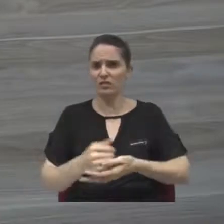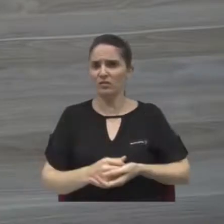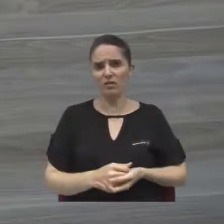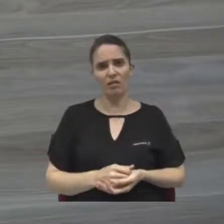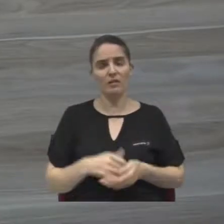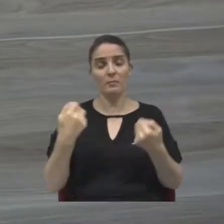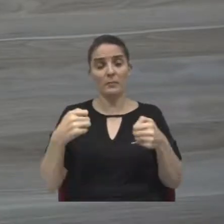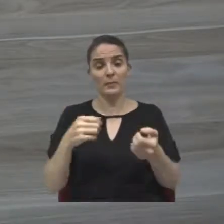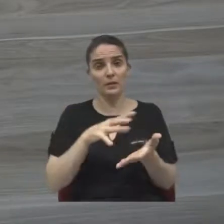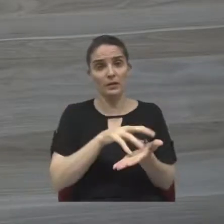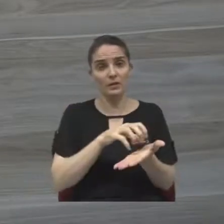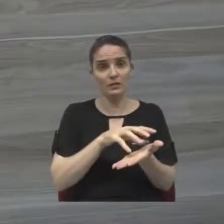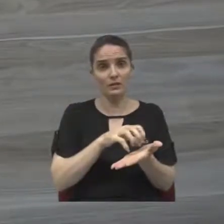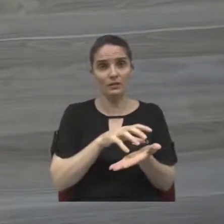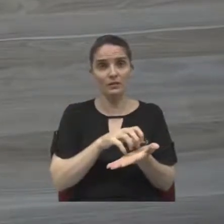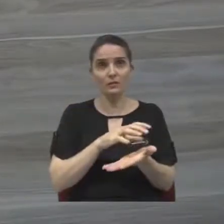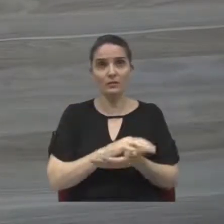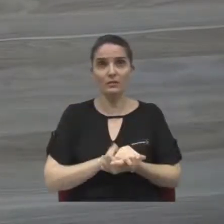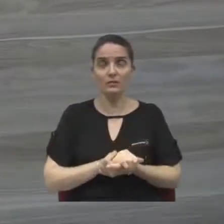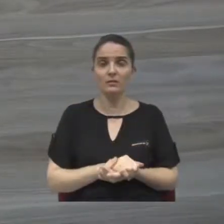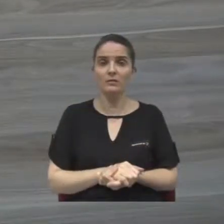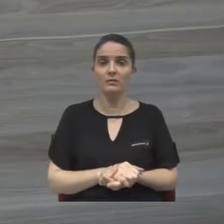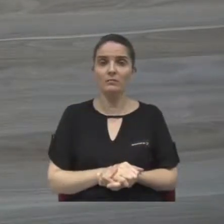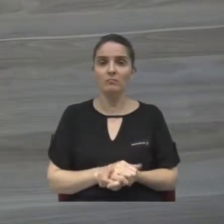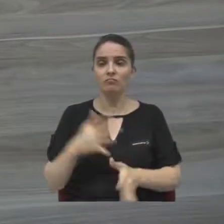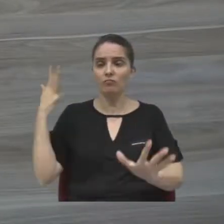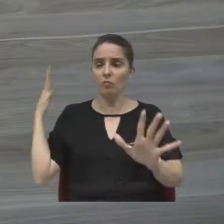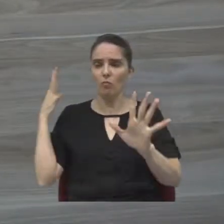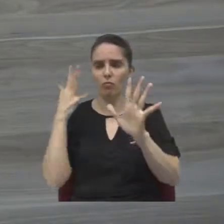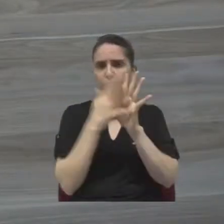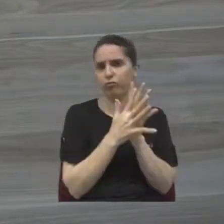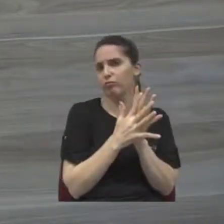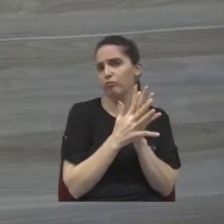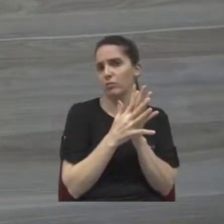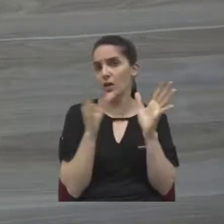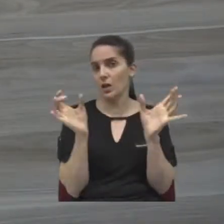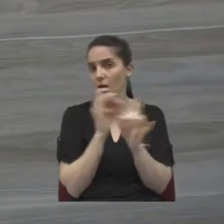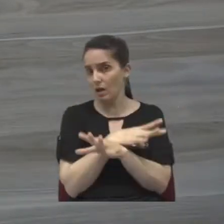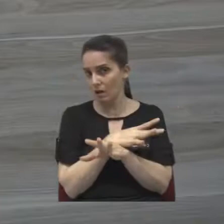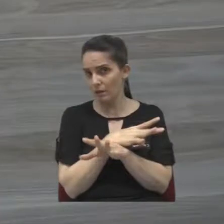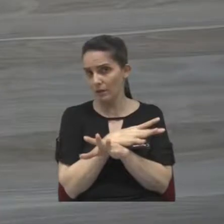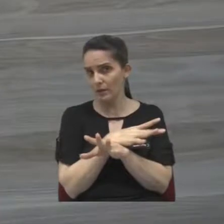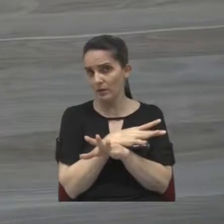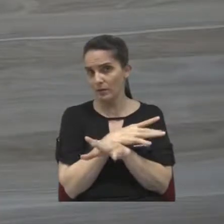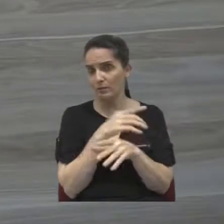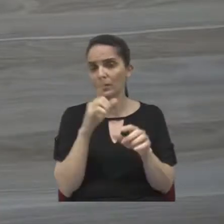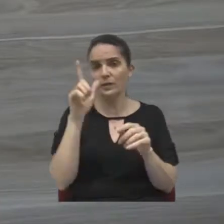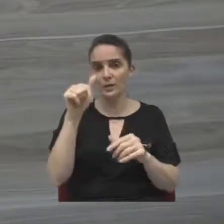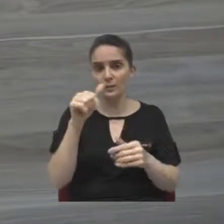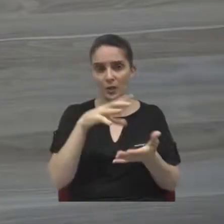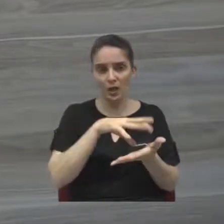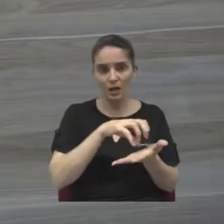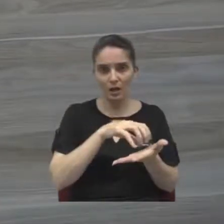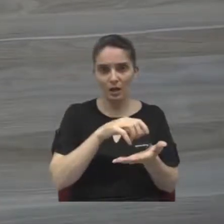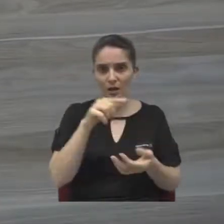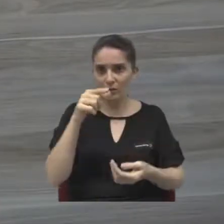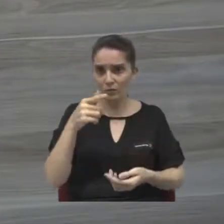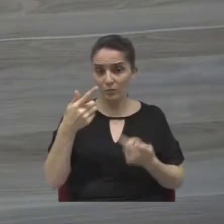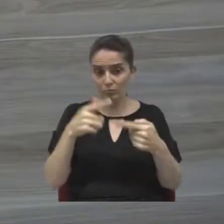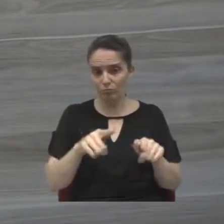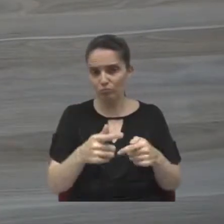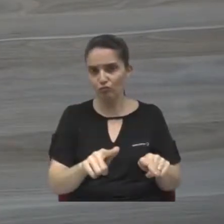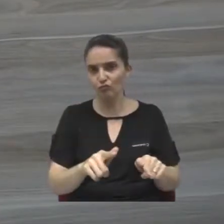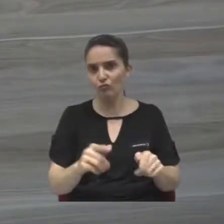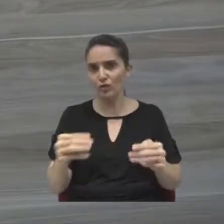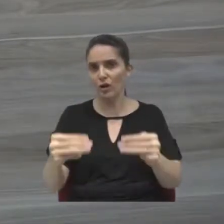creche, ele zera agora essa lista que tem. Ele zera essa lista que tem, vai abrir vaga de novo, provocar o Ministério Público, porque o